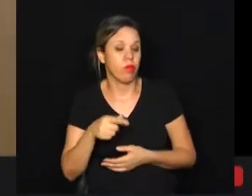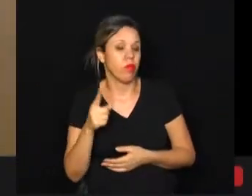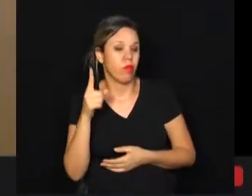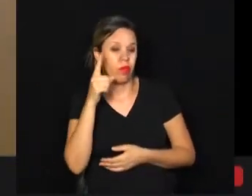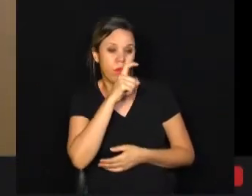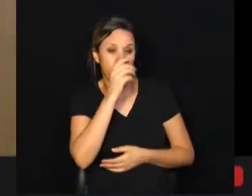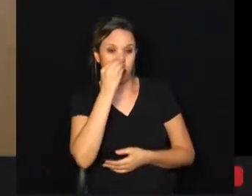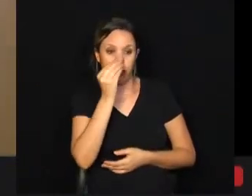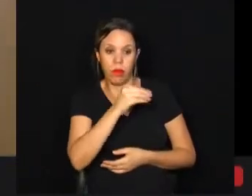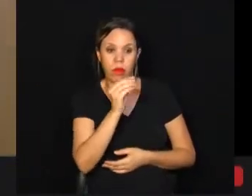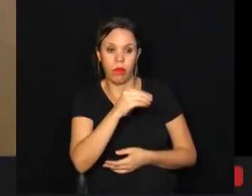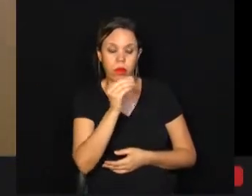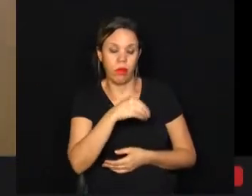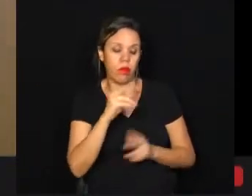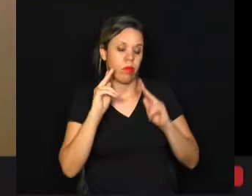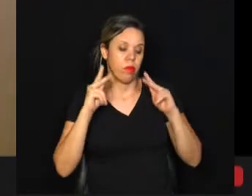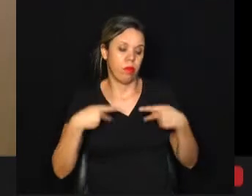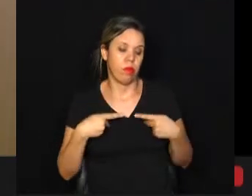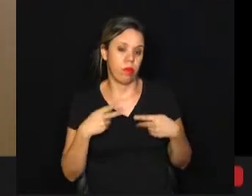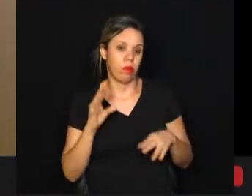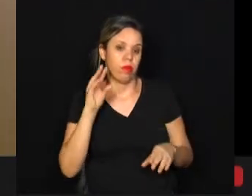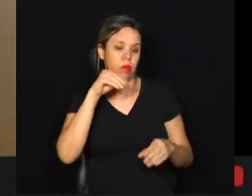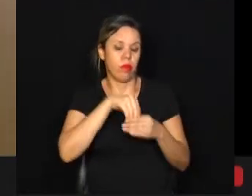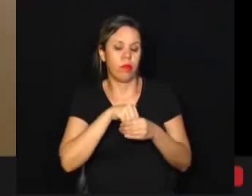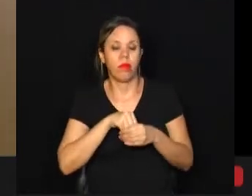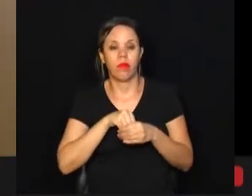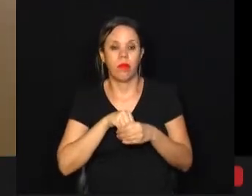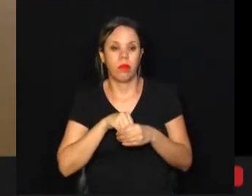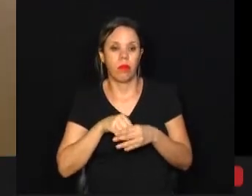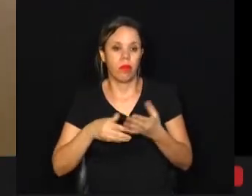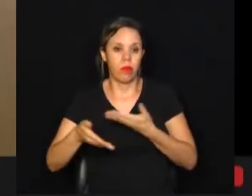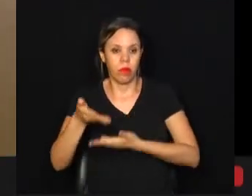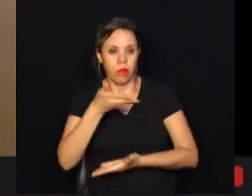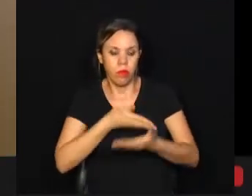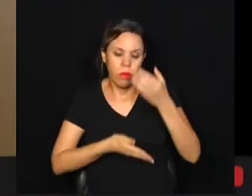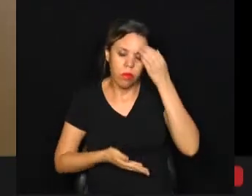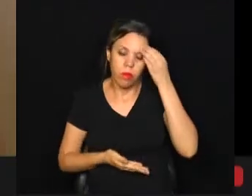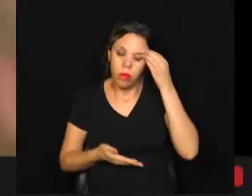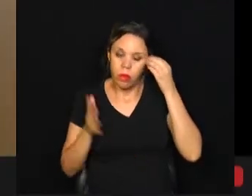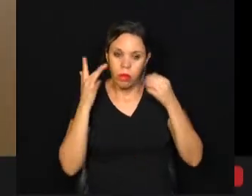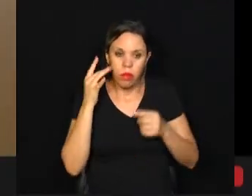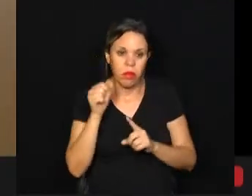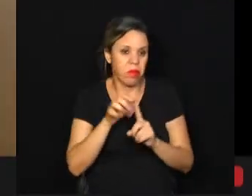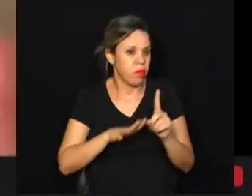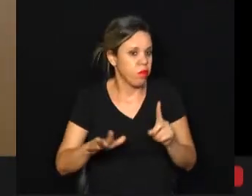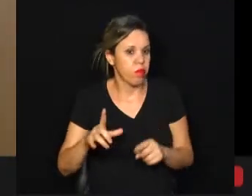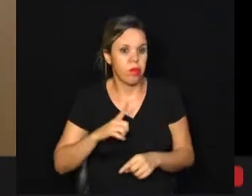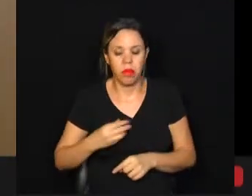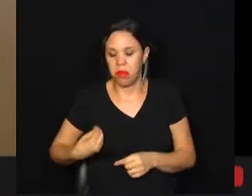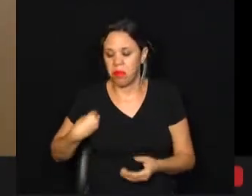ignorar a própria humanidade na constituição social. É achar que a sociedade existe